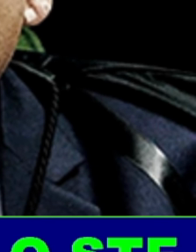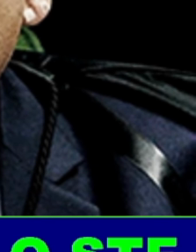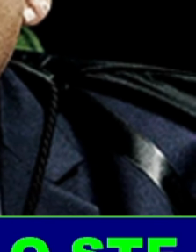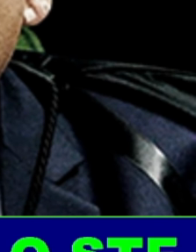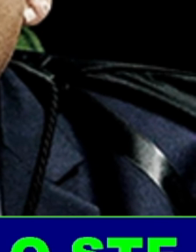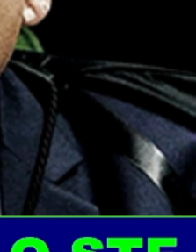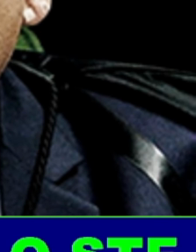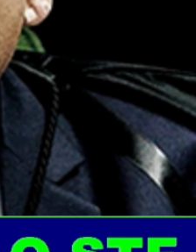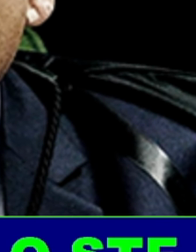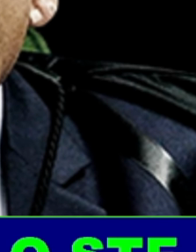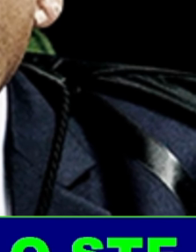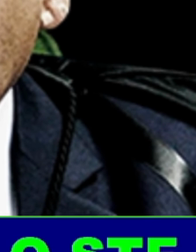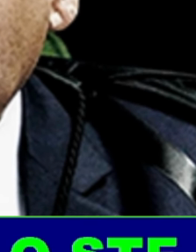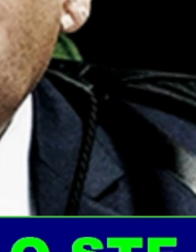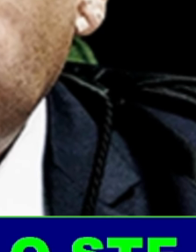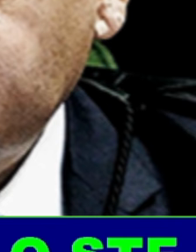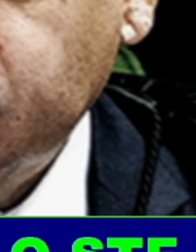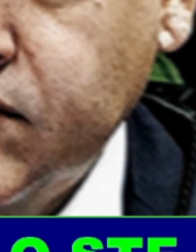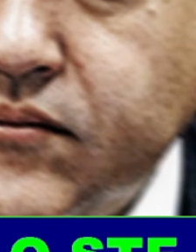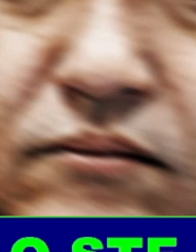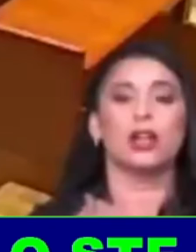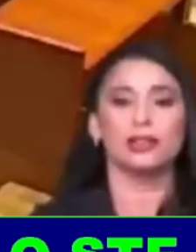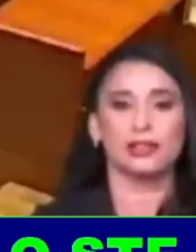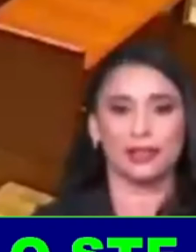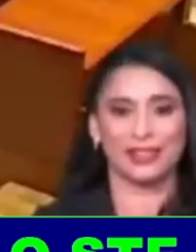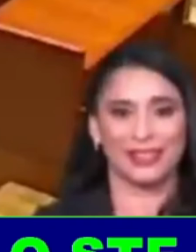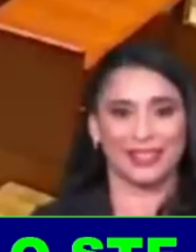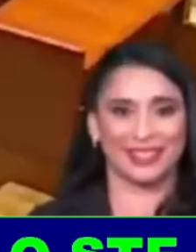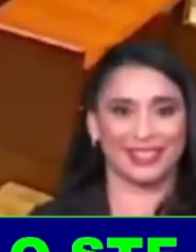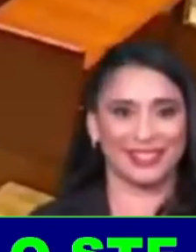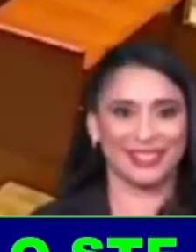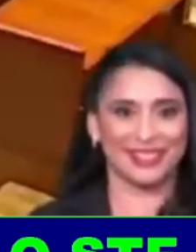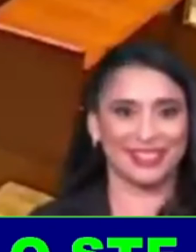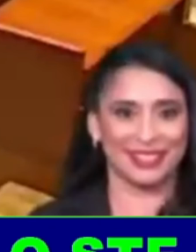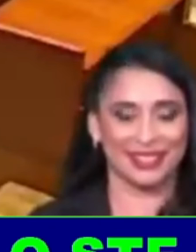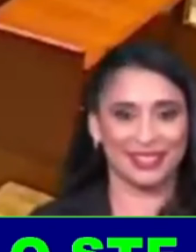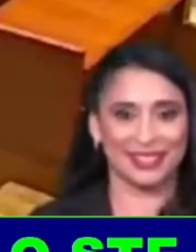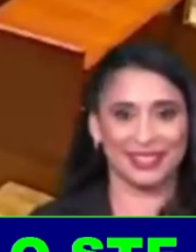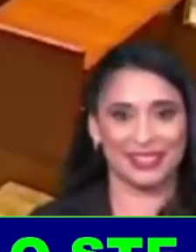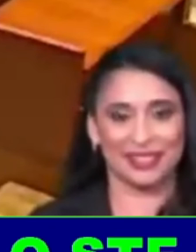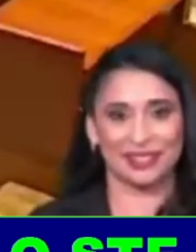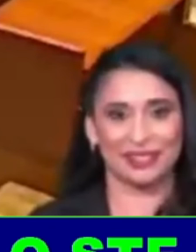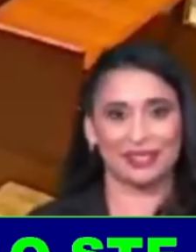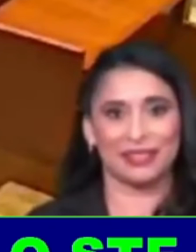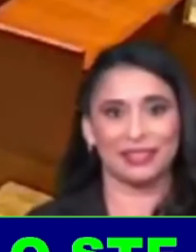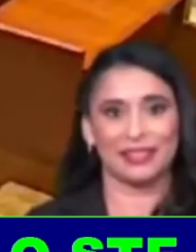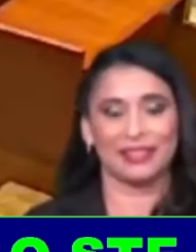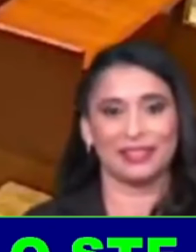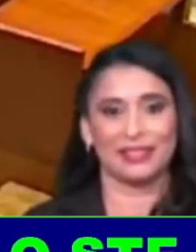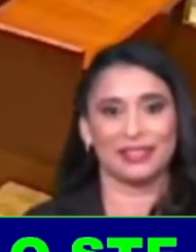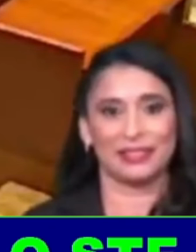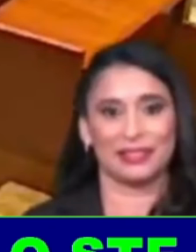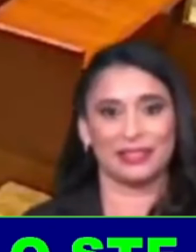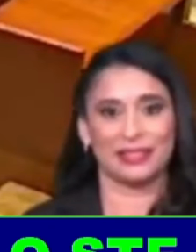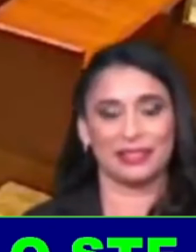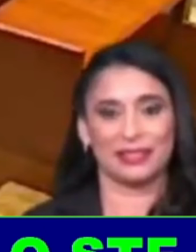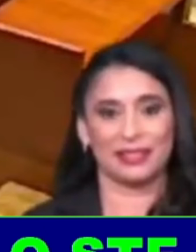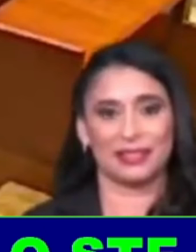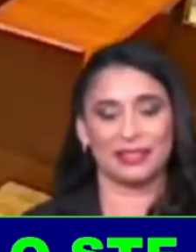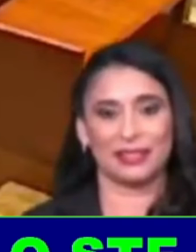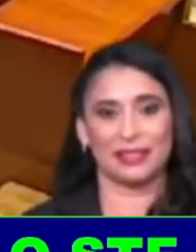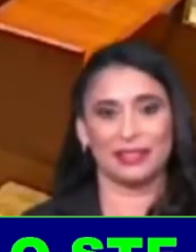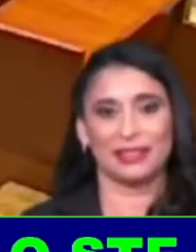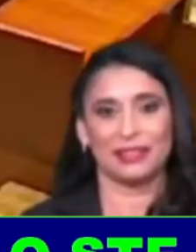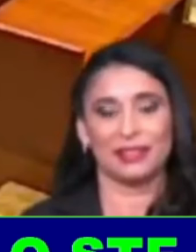like, se inscreva no canal e vamos compartilhar ao máximo essa notícia. Então, foi finalizado o julgamento do idoso Miguel Fernando Ritter, de 61 anos, preso